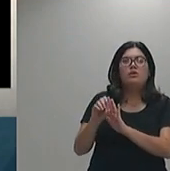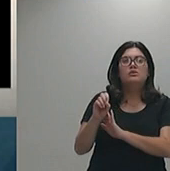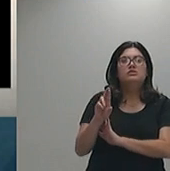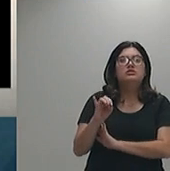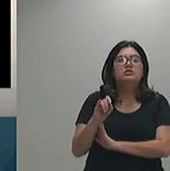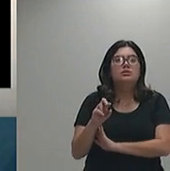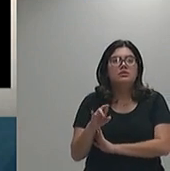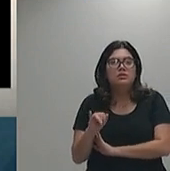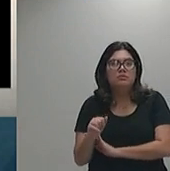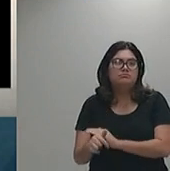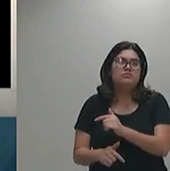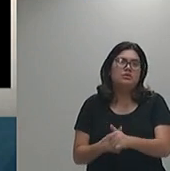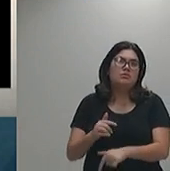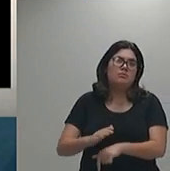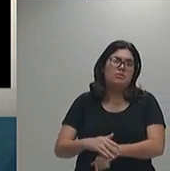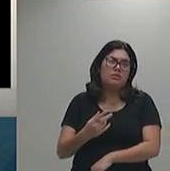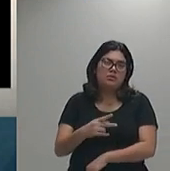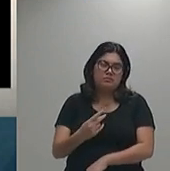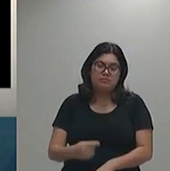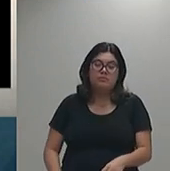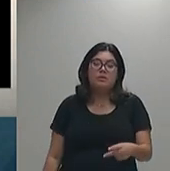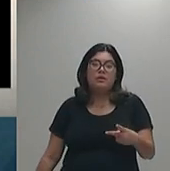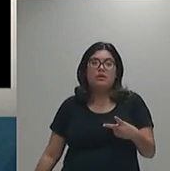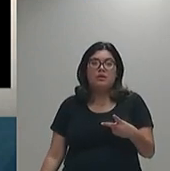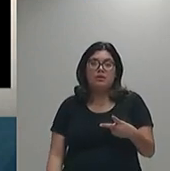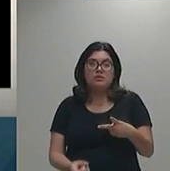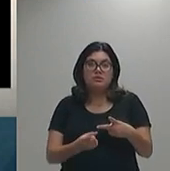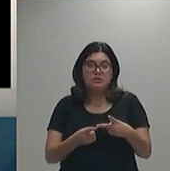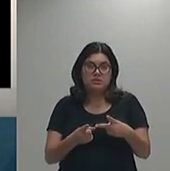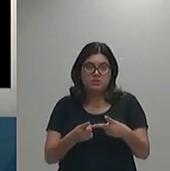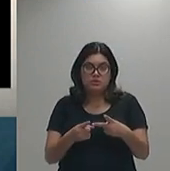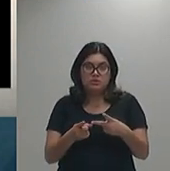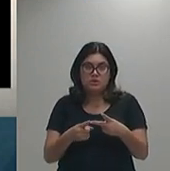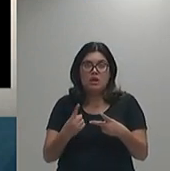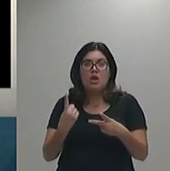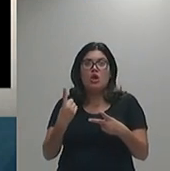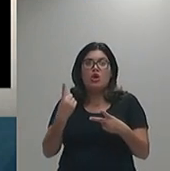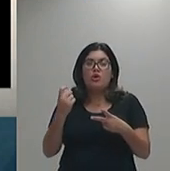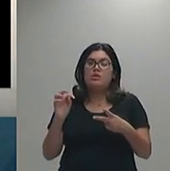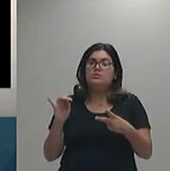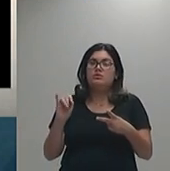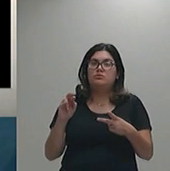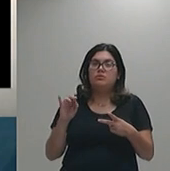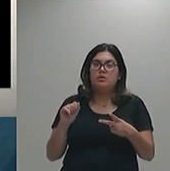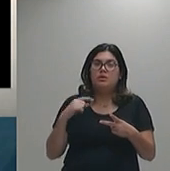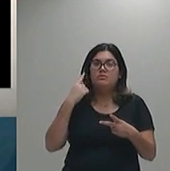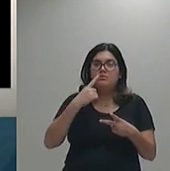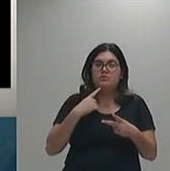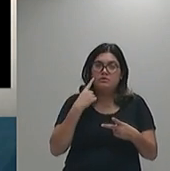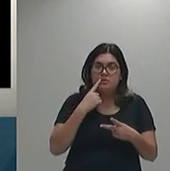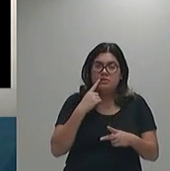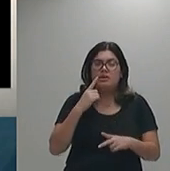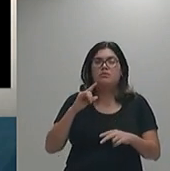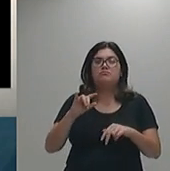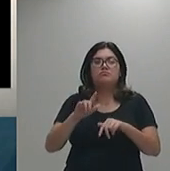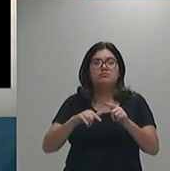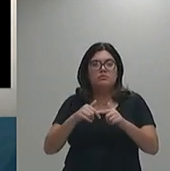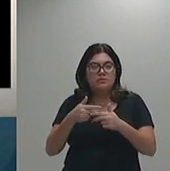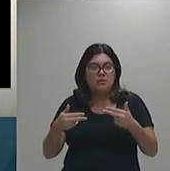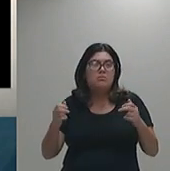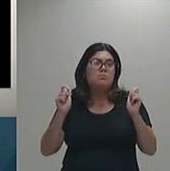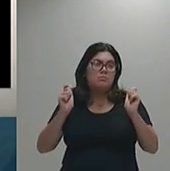da arbitragem segundo ela é a única titular do direito material que sobre ele pode dispor